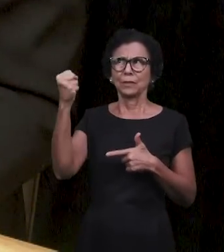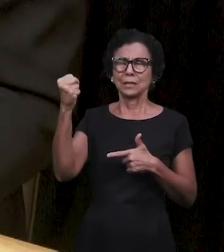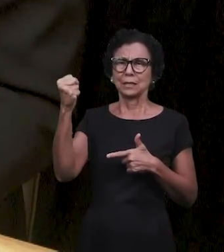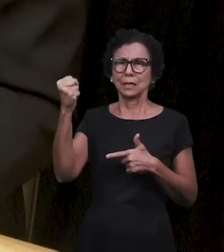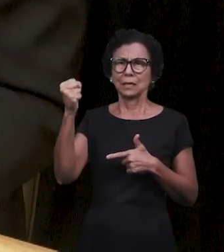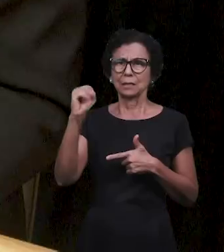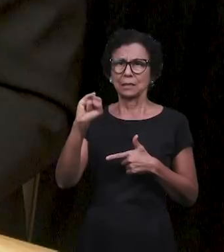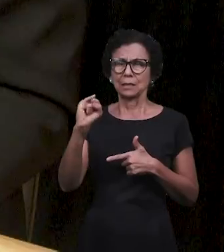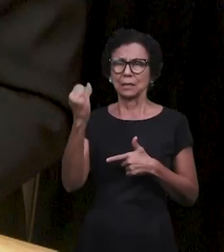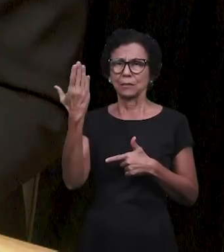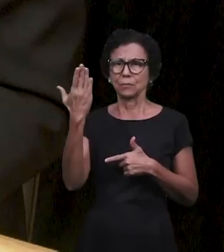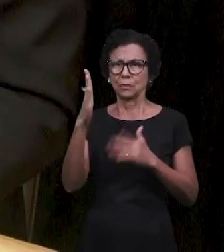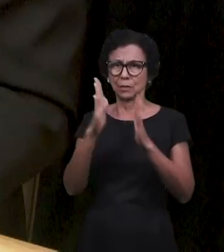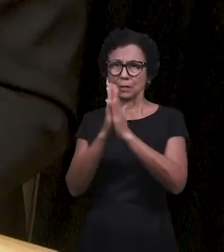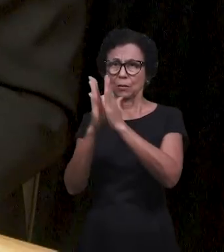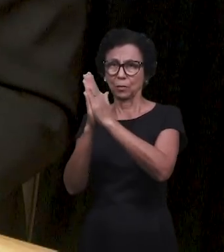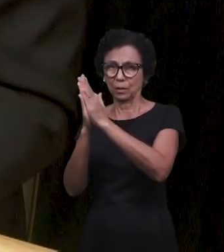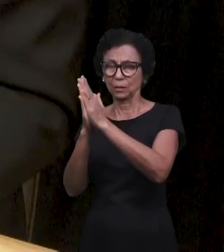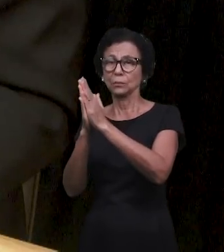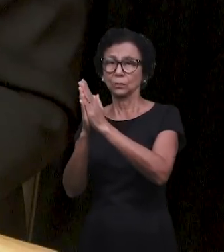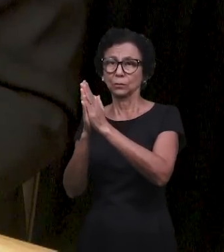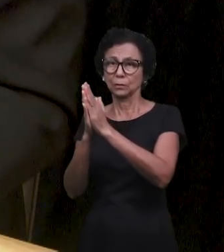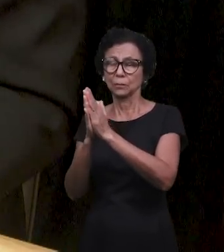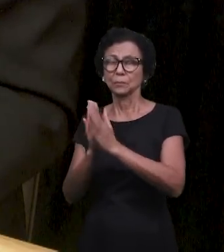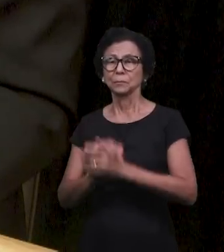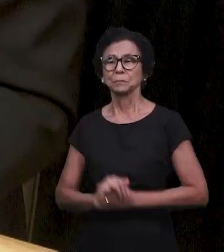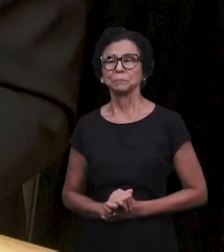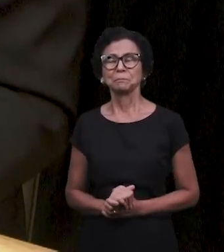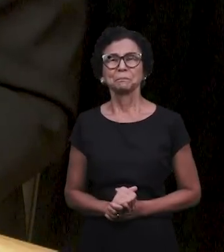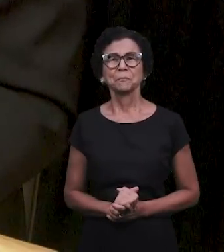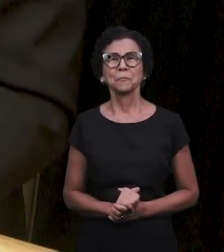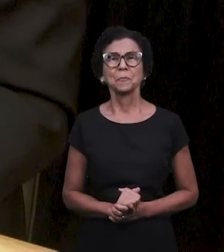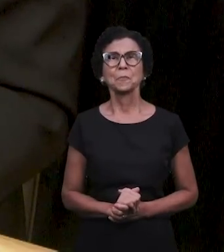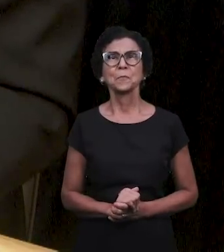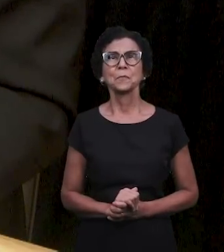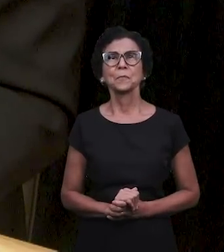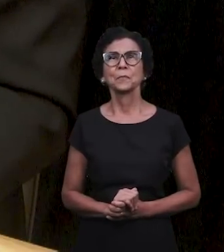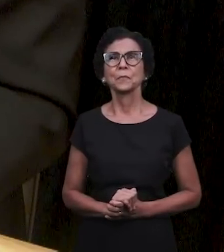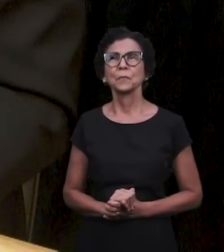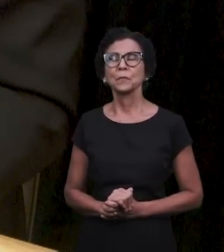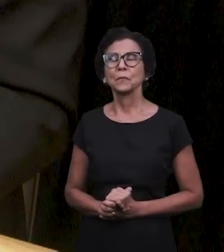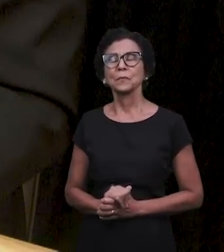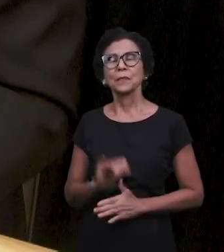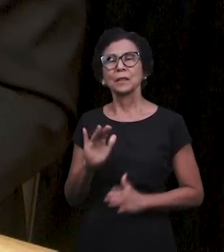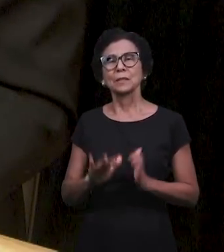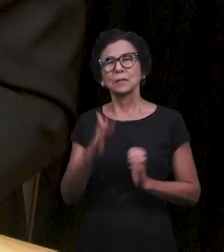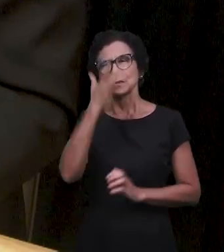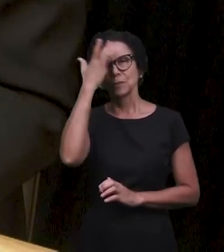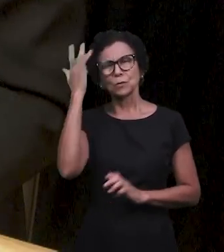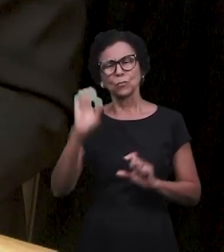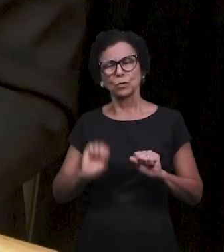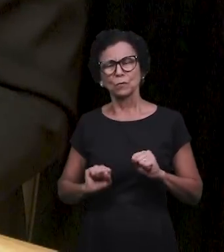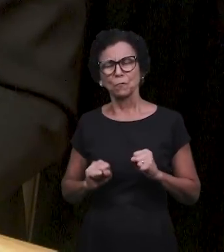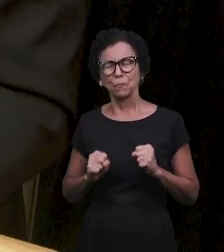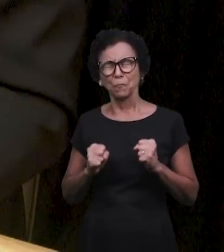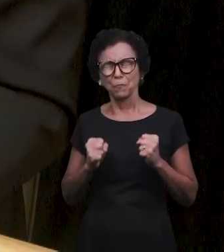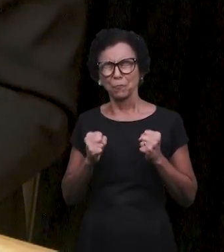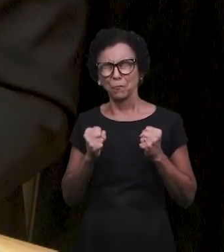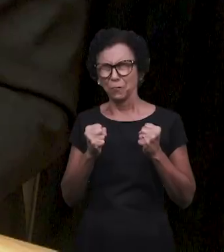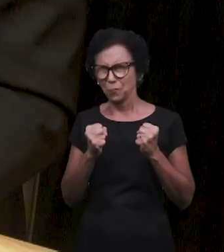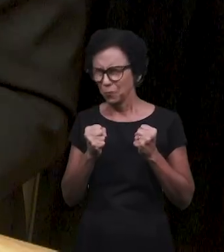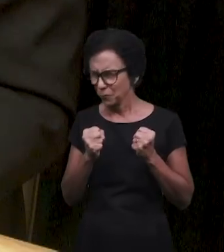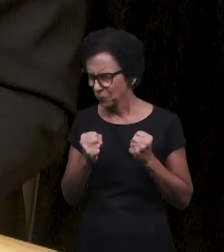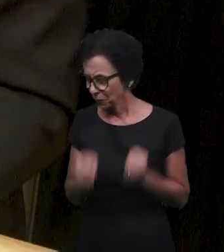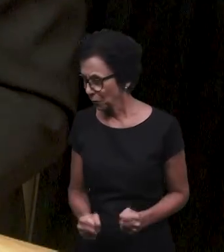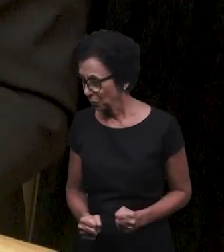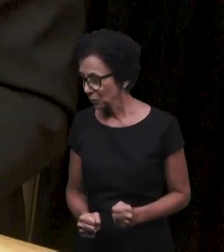céu, o crente, às vezes, você vê crente fazendo assim, um esforço muito grande para não pecar. Né? Eu